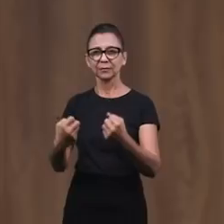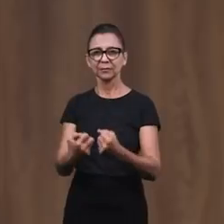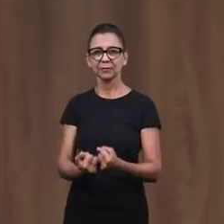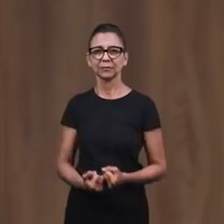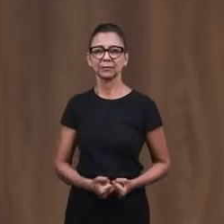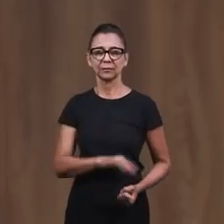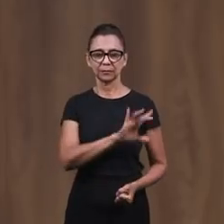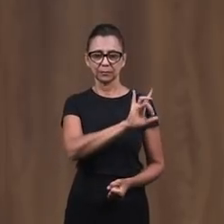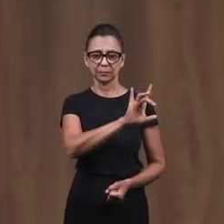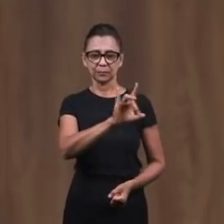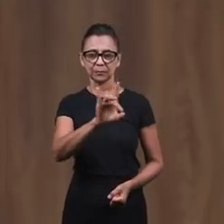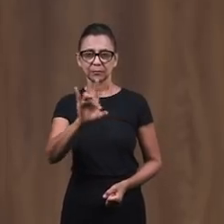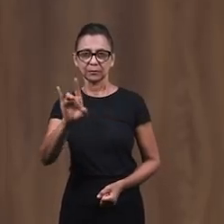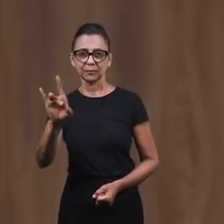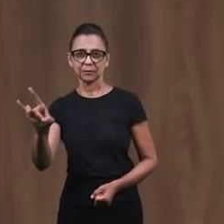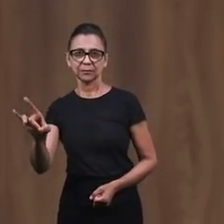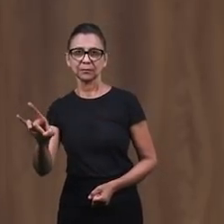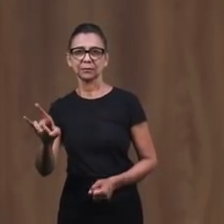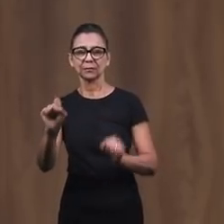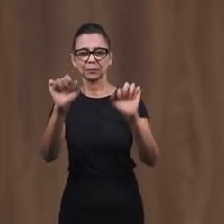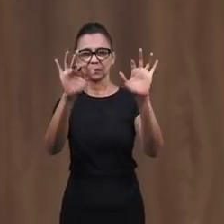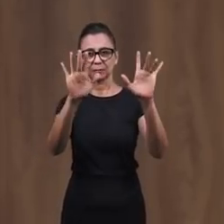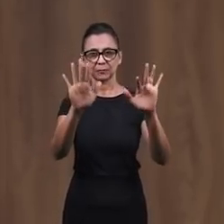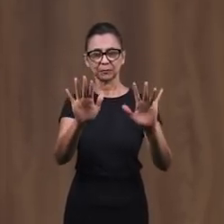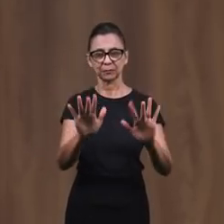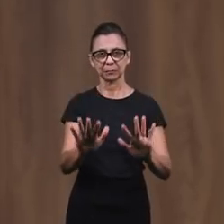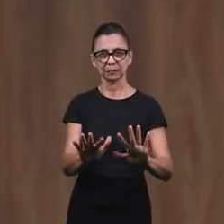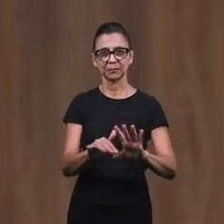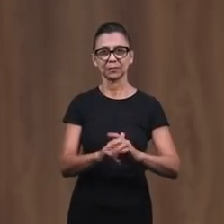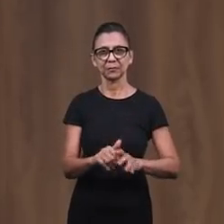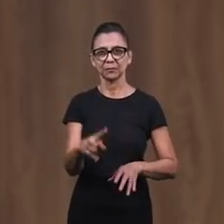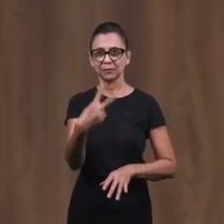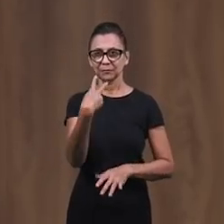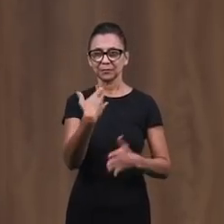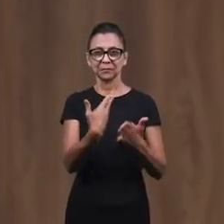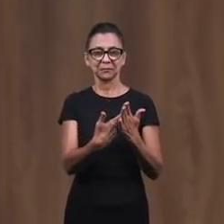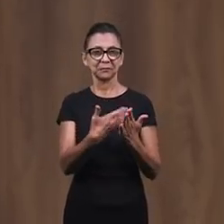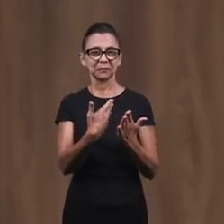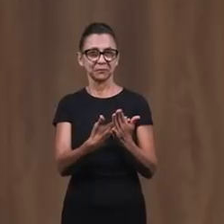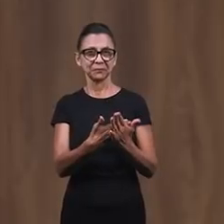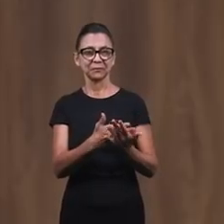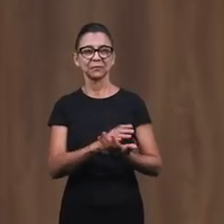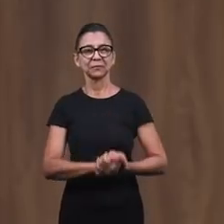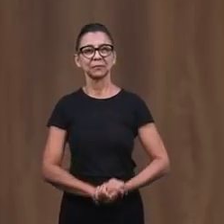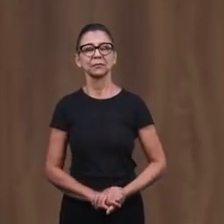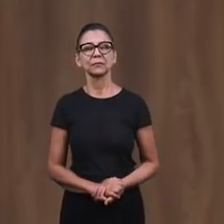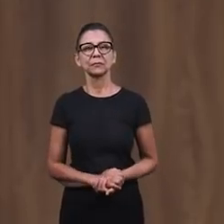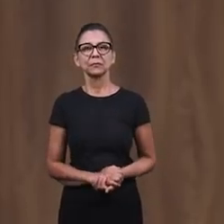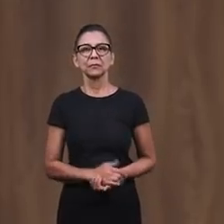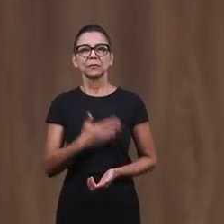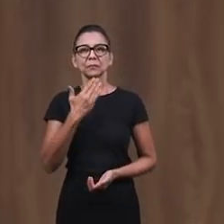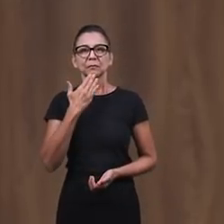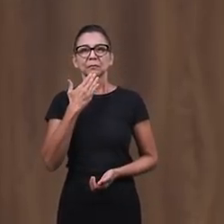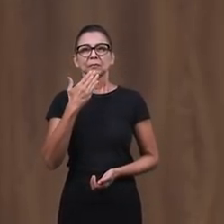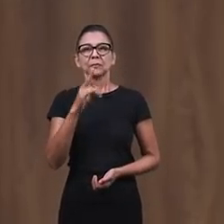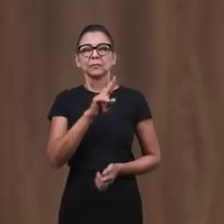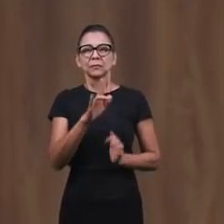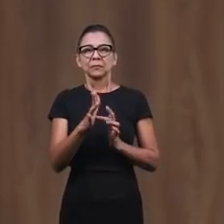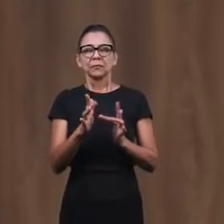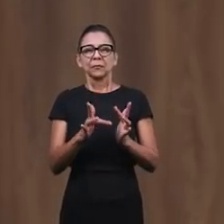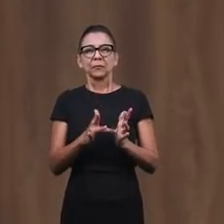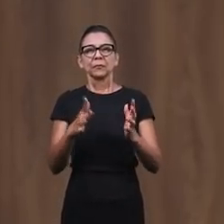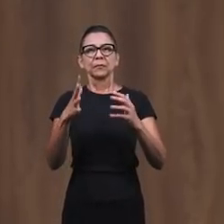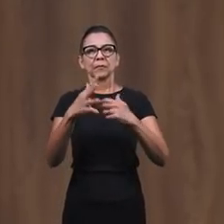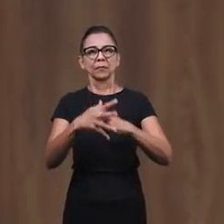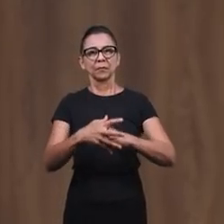período, abençoa cada coração que aqui esteve presente nessa aula, Senhor, que pôde assisti-la.